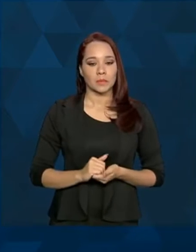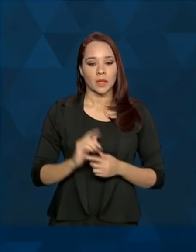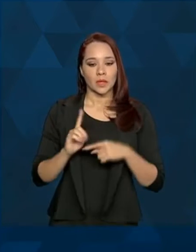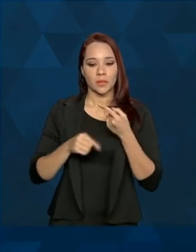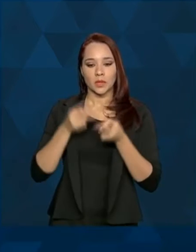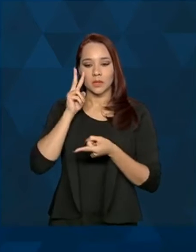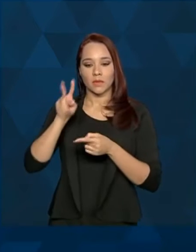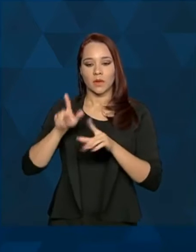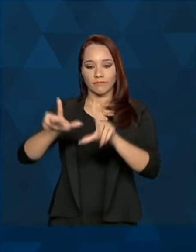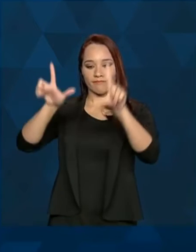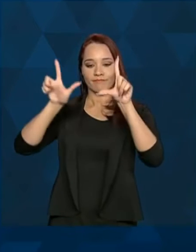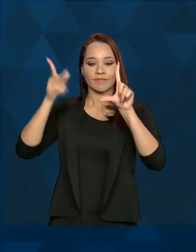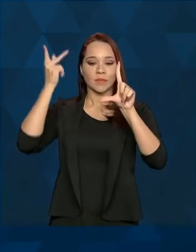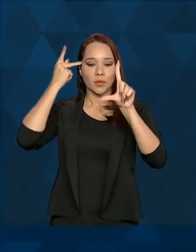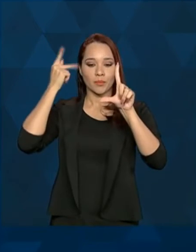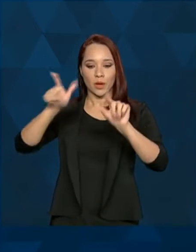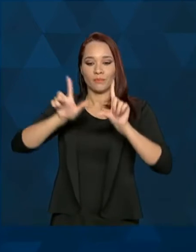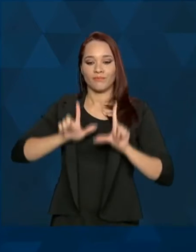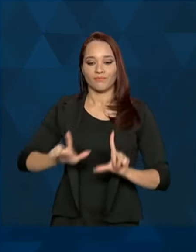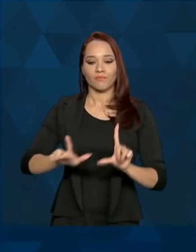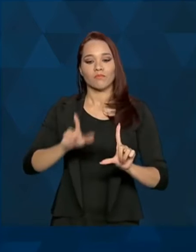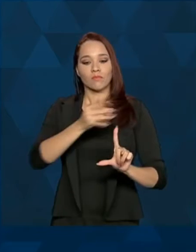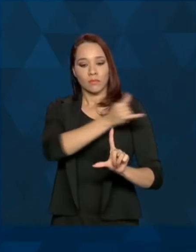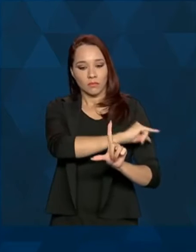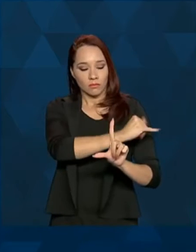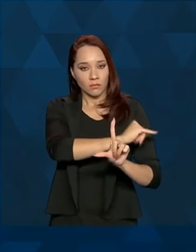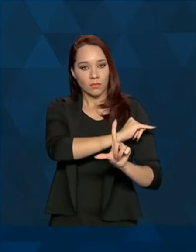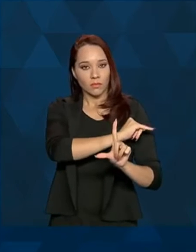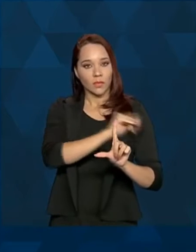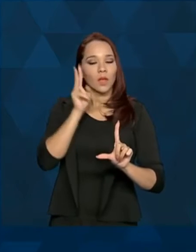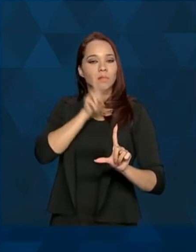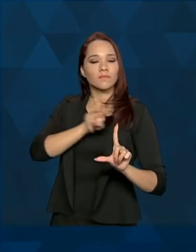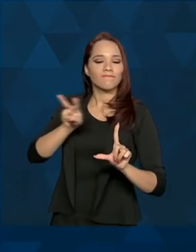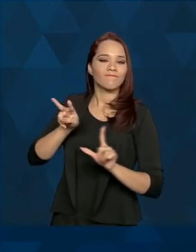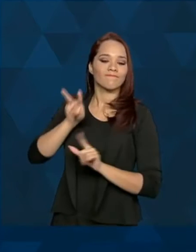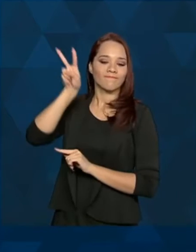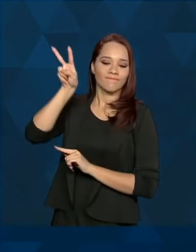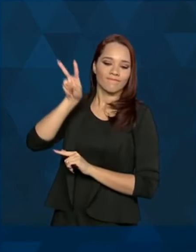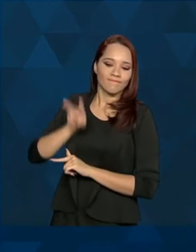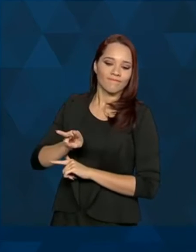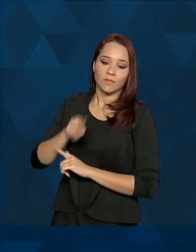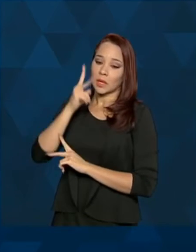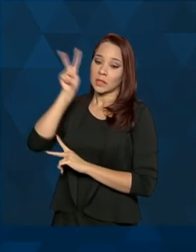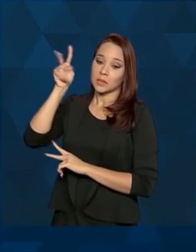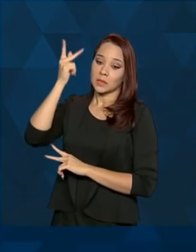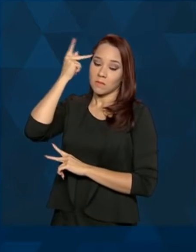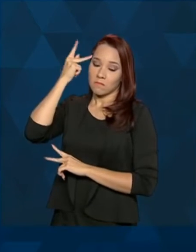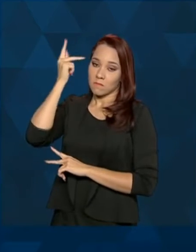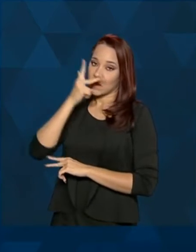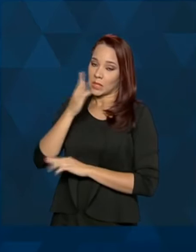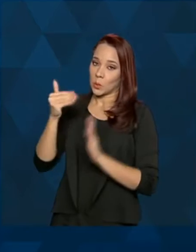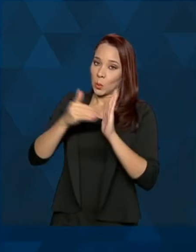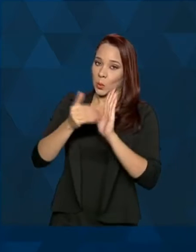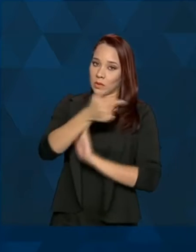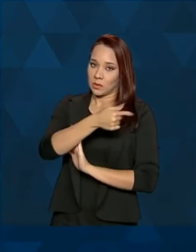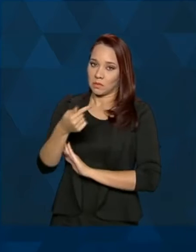tanto para São Paulo quanto para o Rio de Janeiro, você verifica que, embora em São Paulo nos parece que da última semana o número